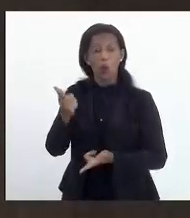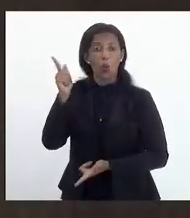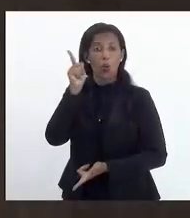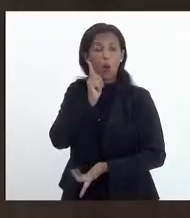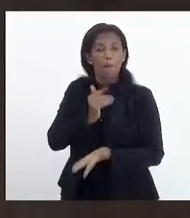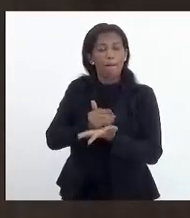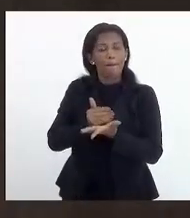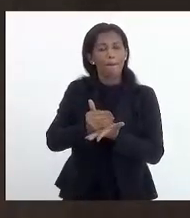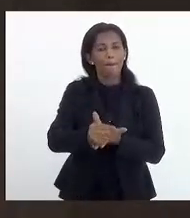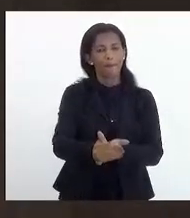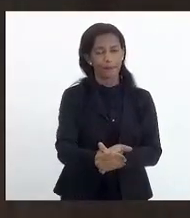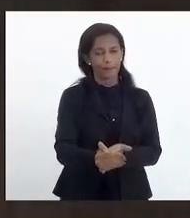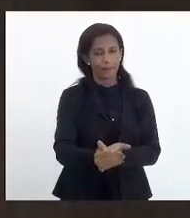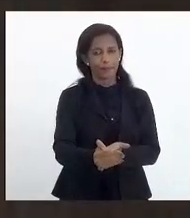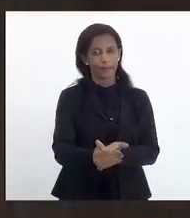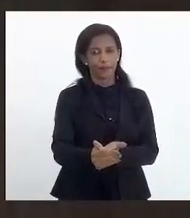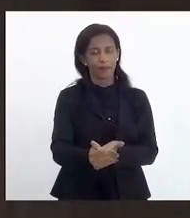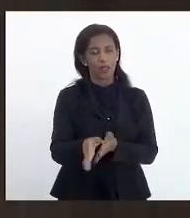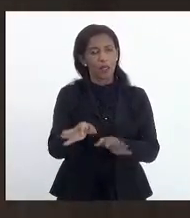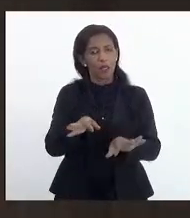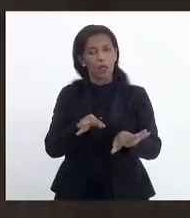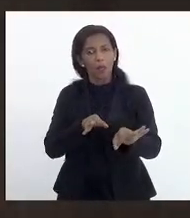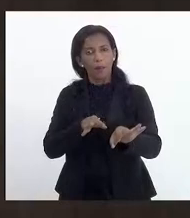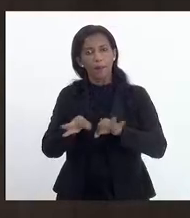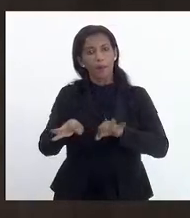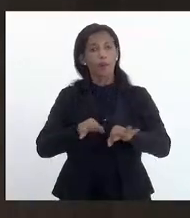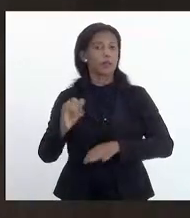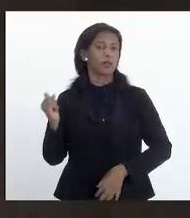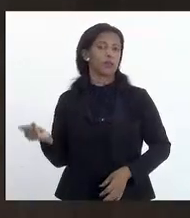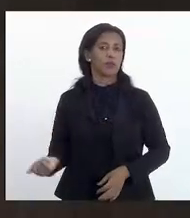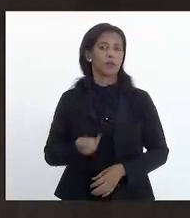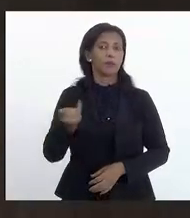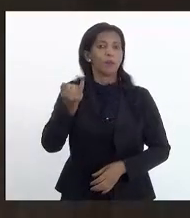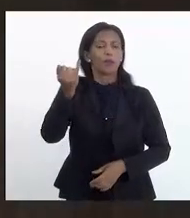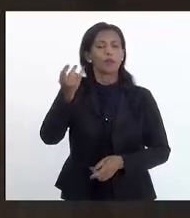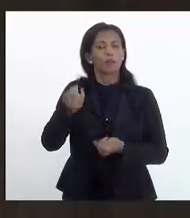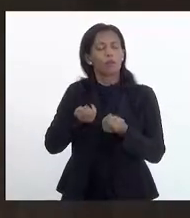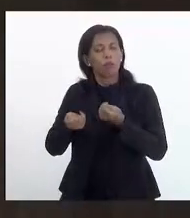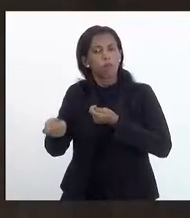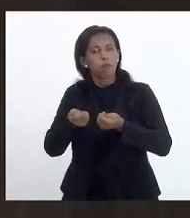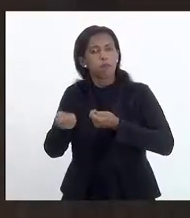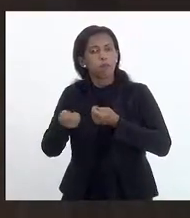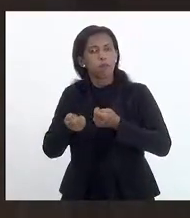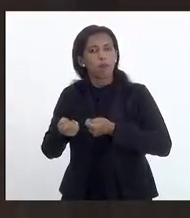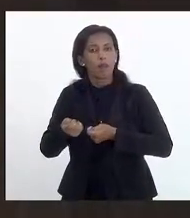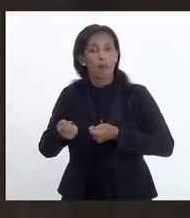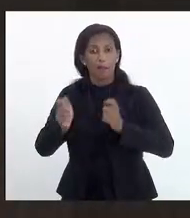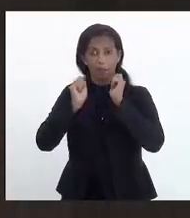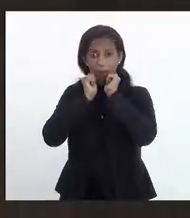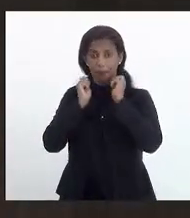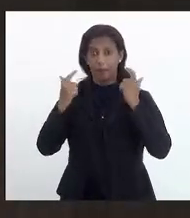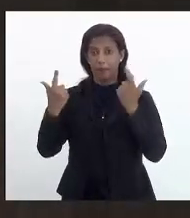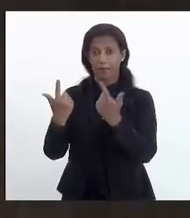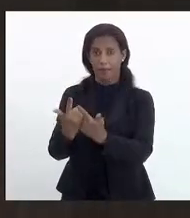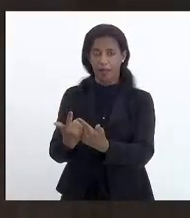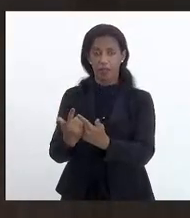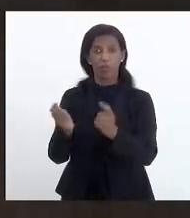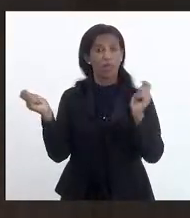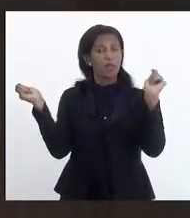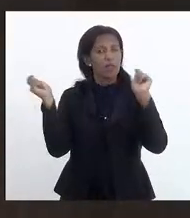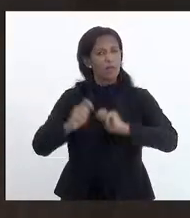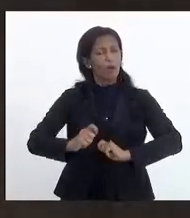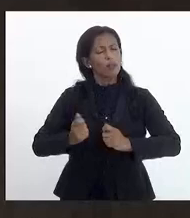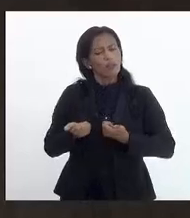a partir... de um processo importante de economia feito pela Assembleia Legislativa, que possa